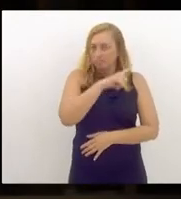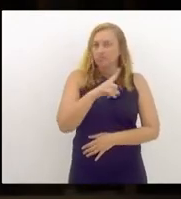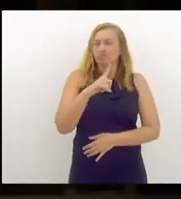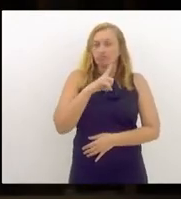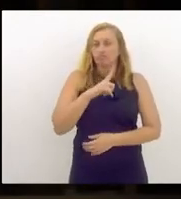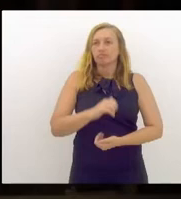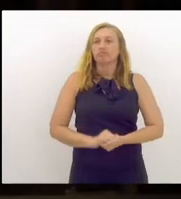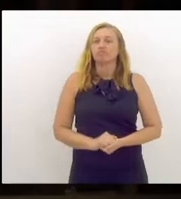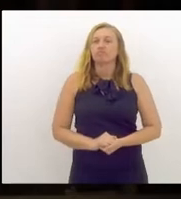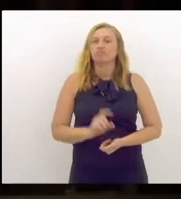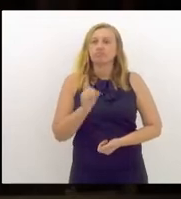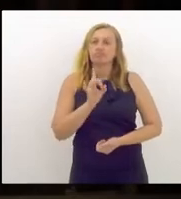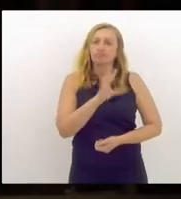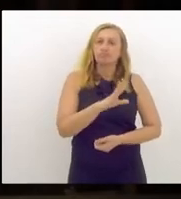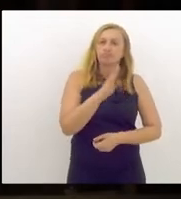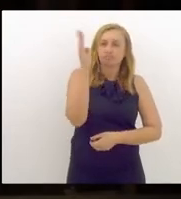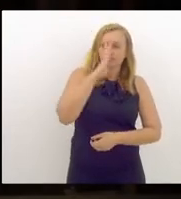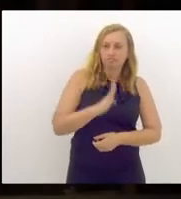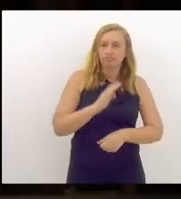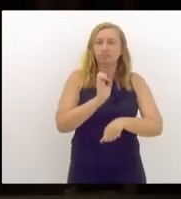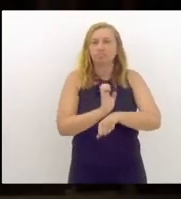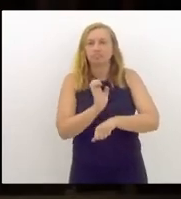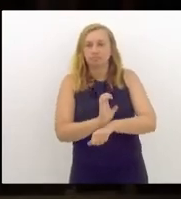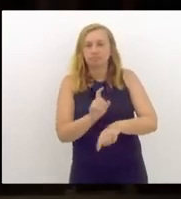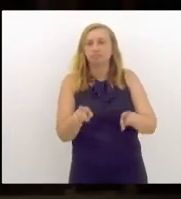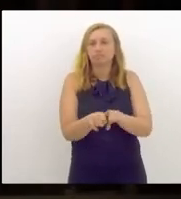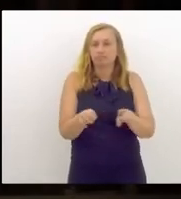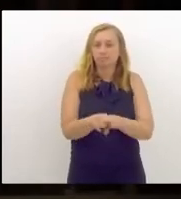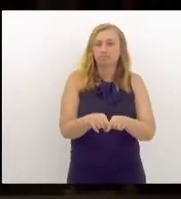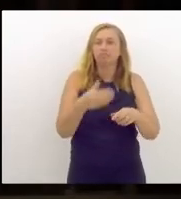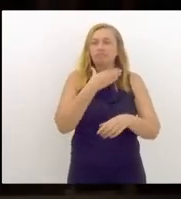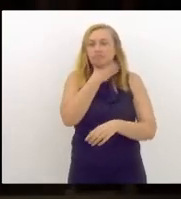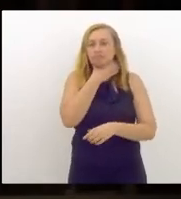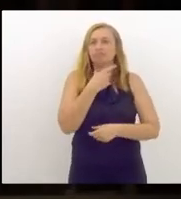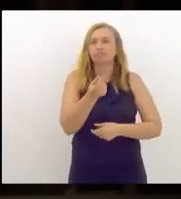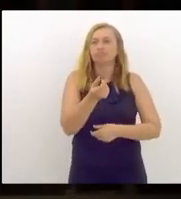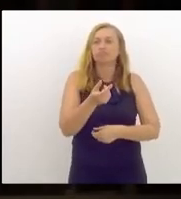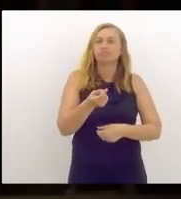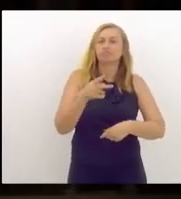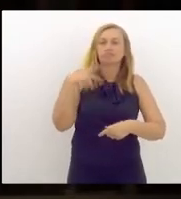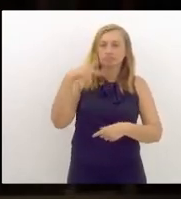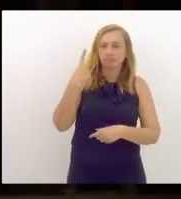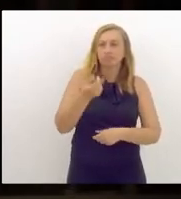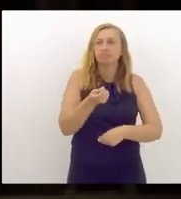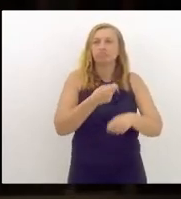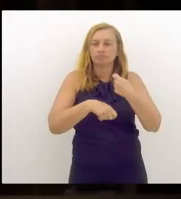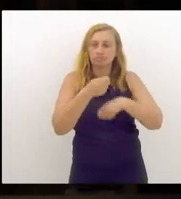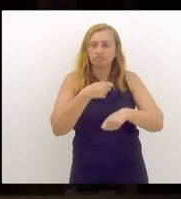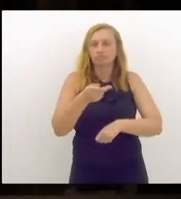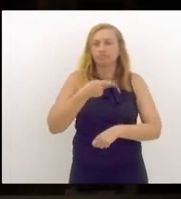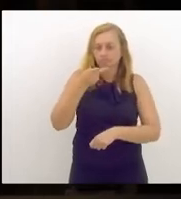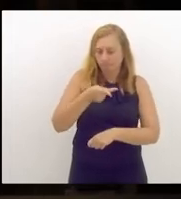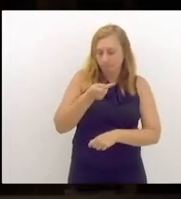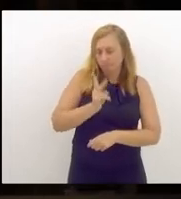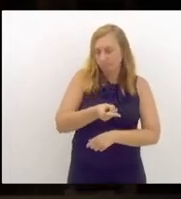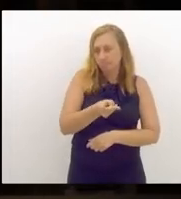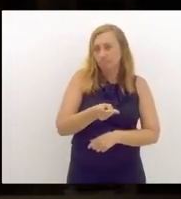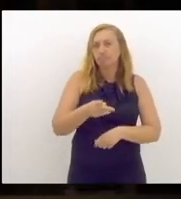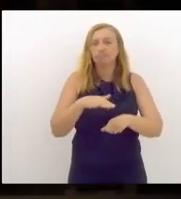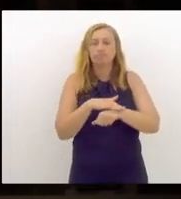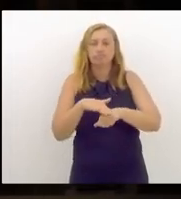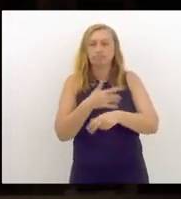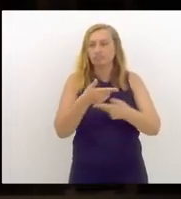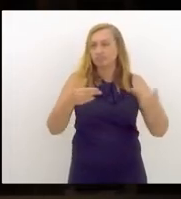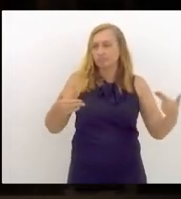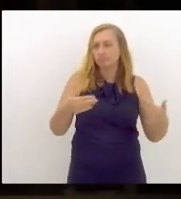a gente passou não só no Brasil mas no nosso estado com toda a crise política econômica né e eu costumo dizer em várias conversas